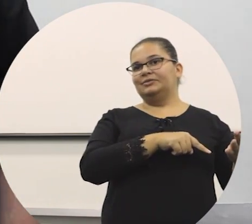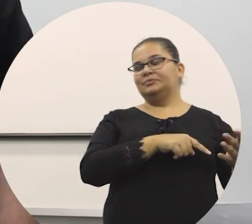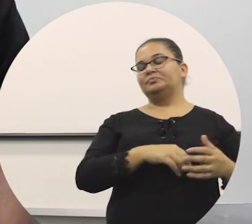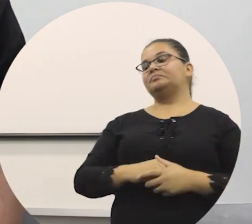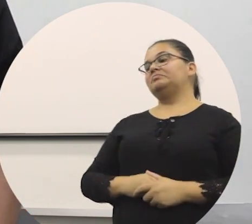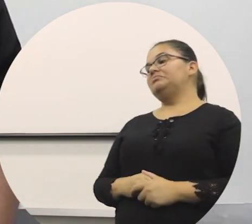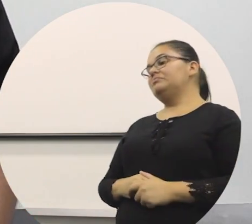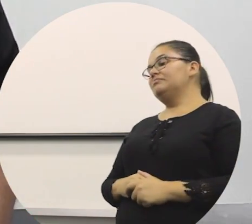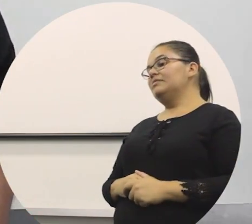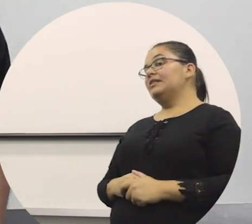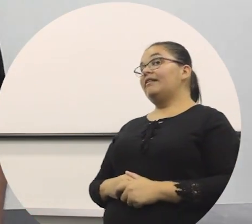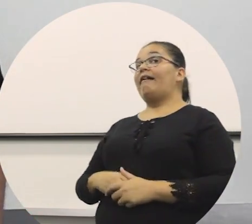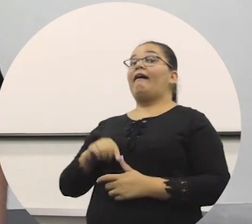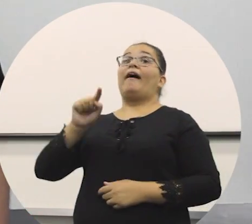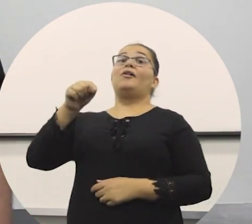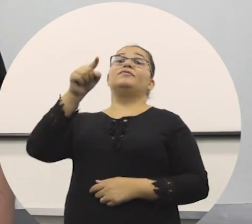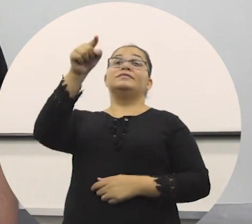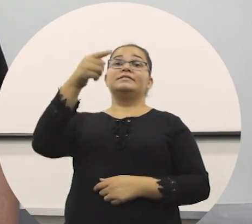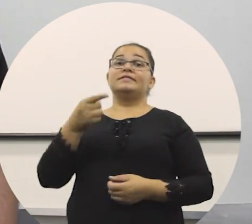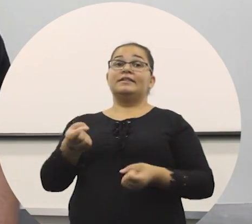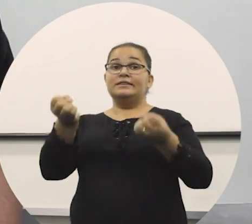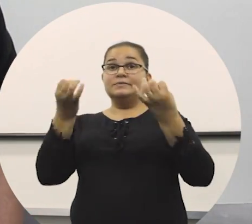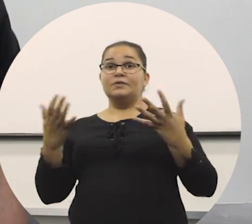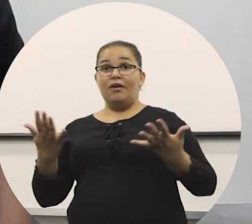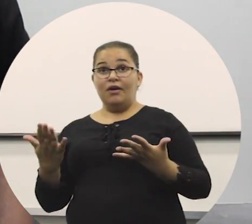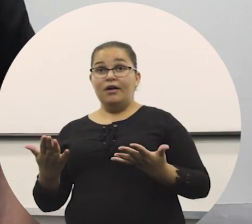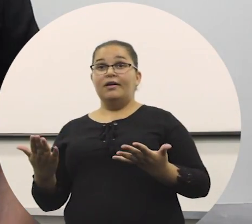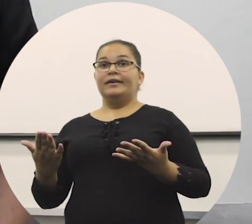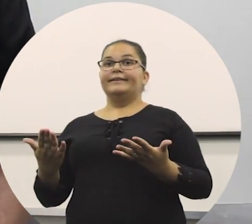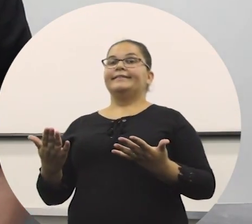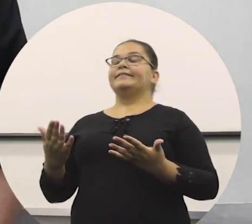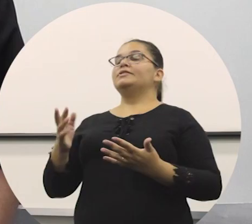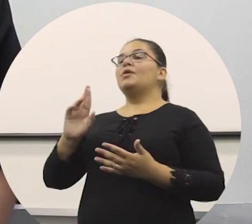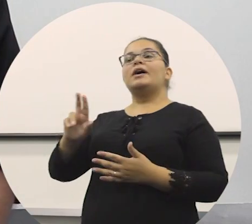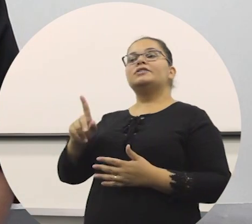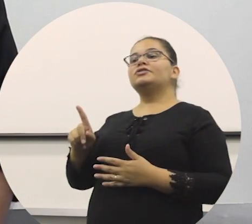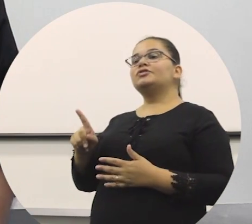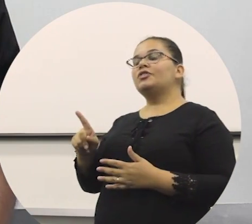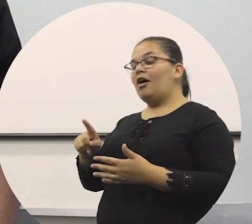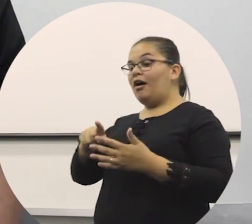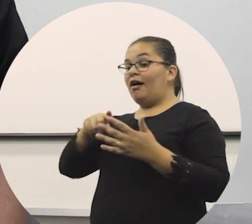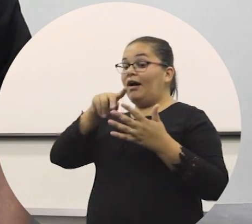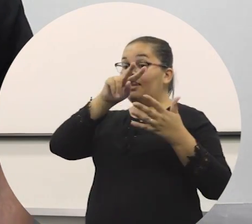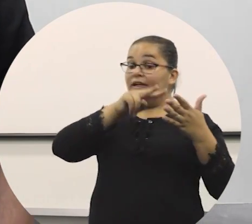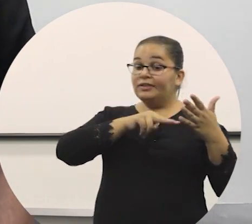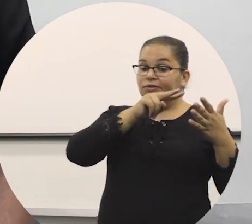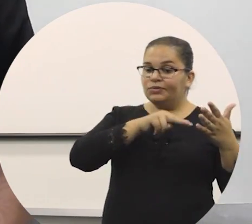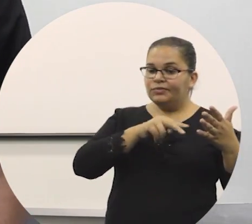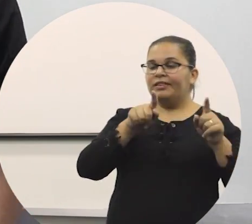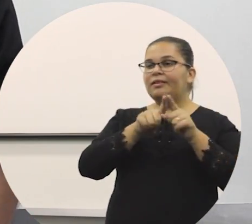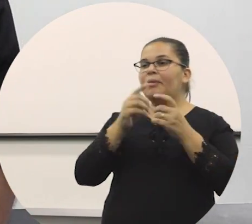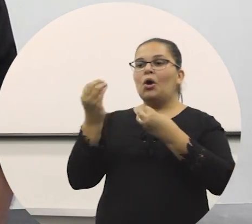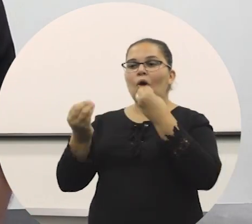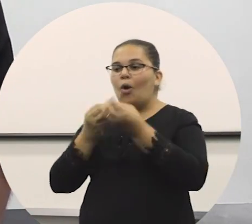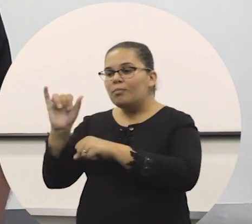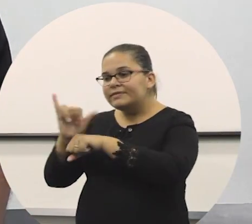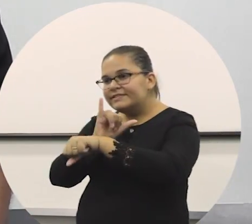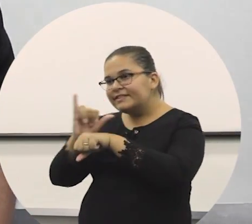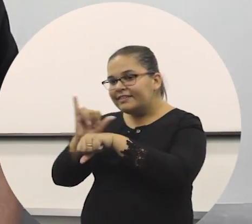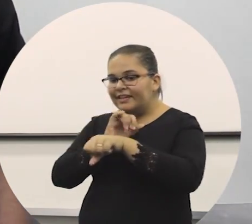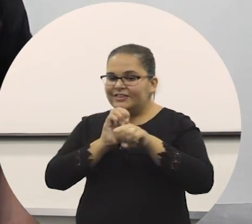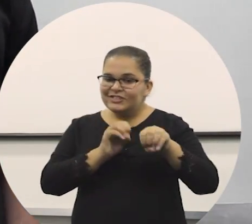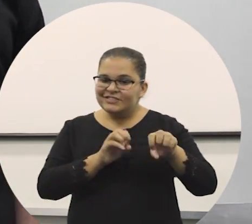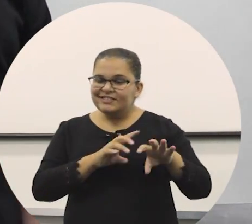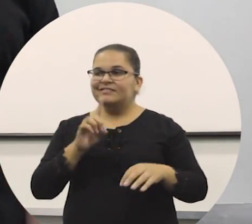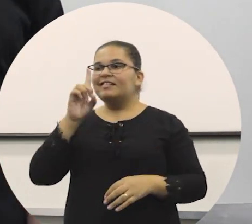língua. E é isso que você fala, isso tem a ver com o que você falou também. Não é só a questão da leitura, mas também o processo de ensino, né? Então,